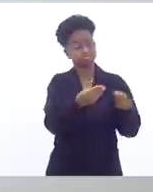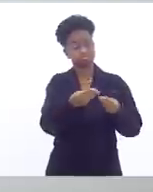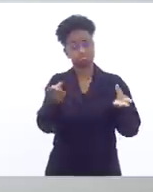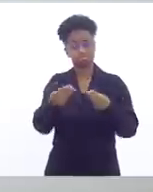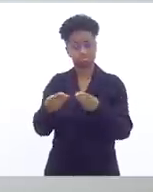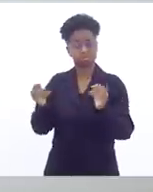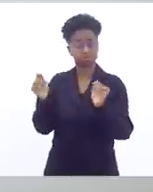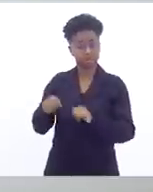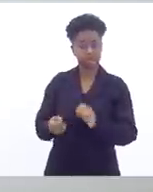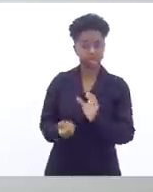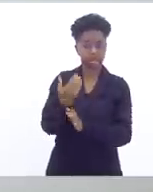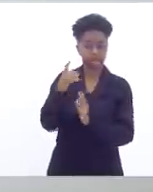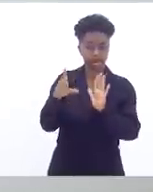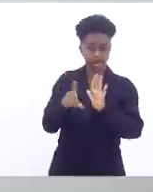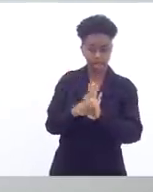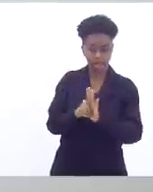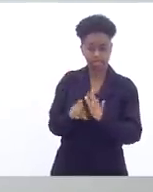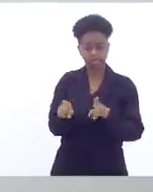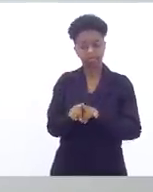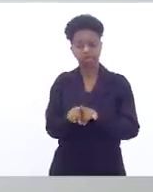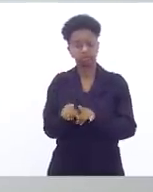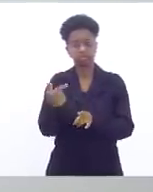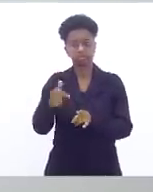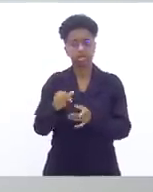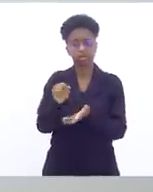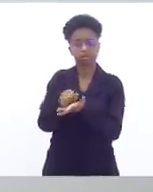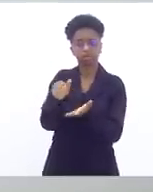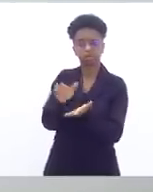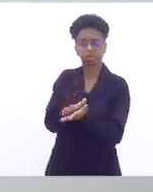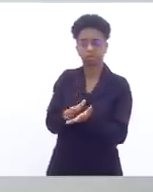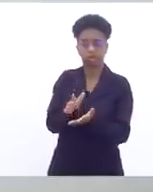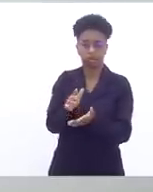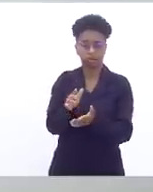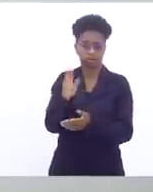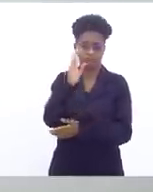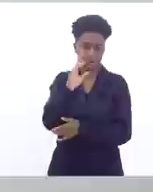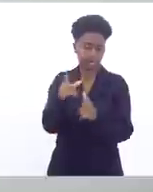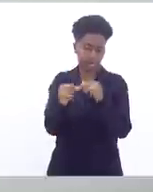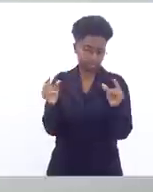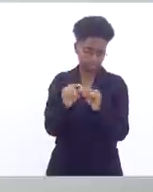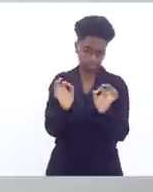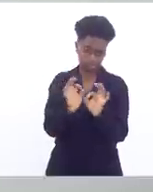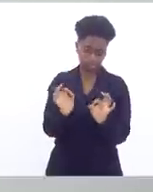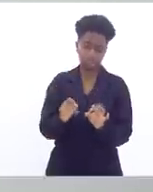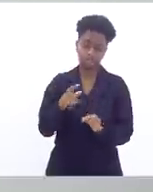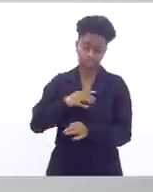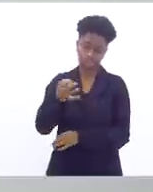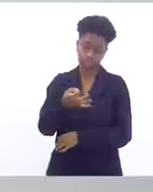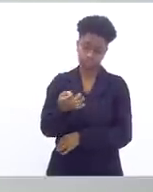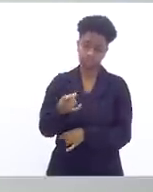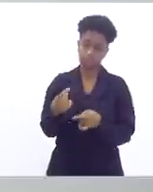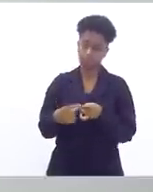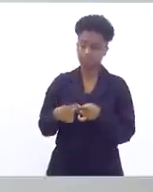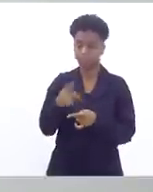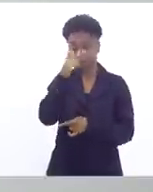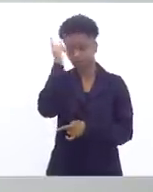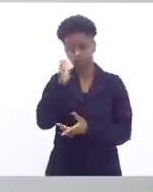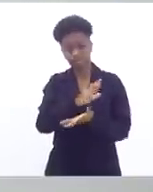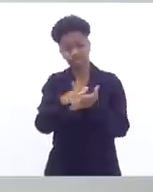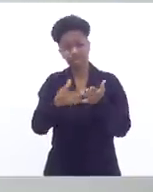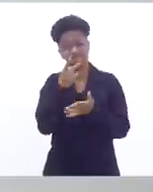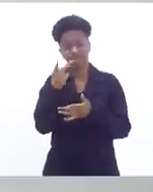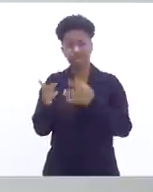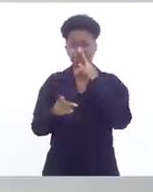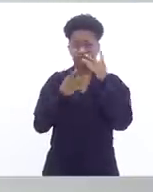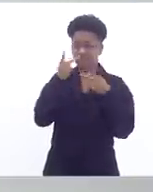a lei não ser penalizado por Brasília se eu tenho certeza porque muitos falam pregaram tantas coisas